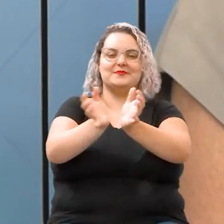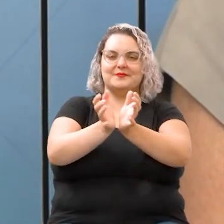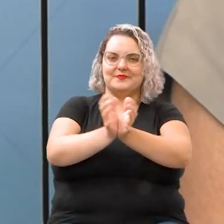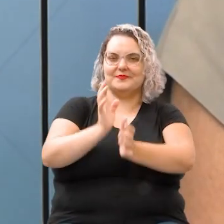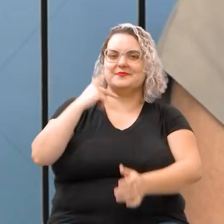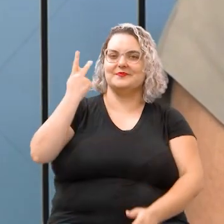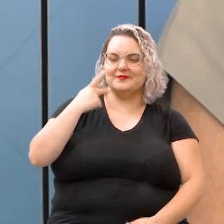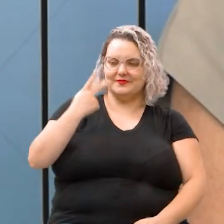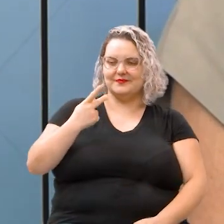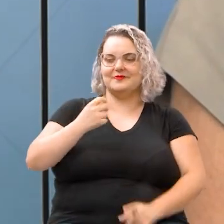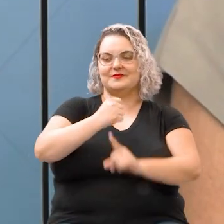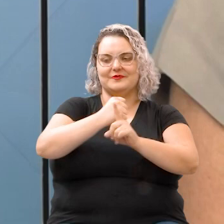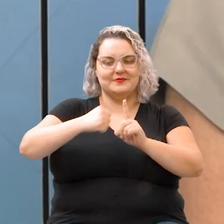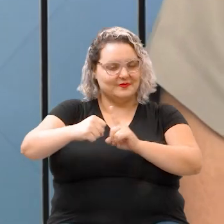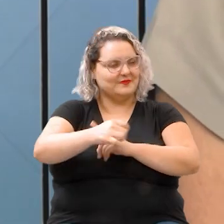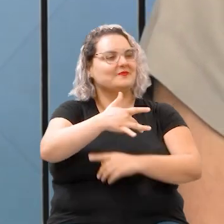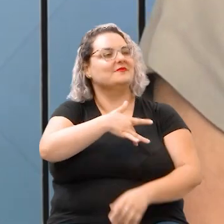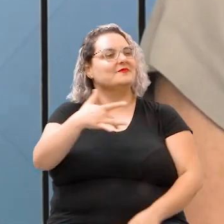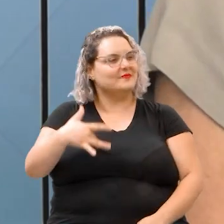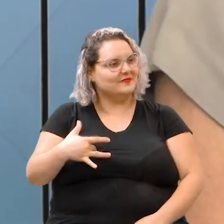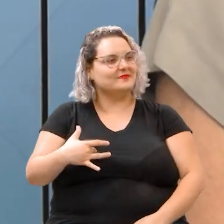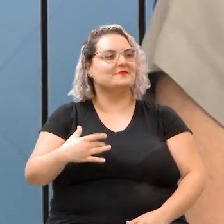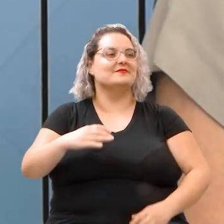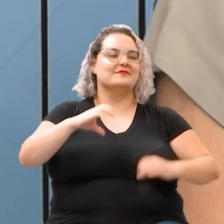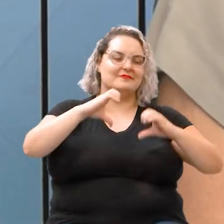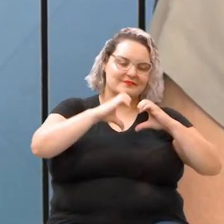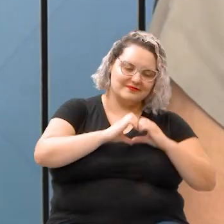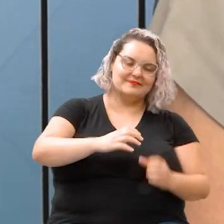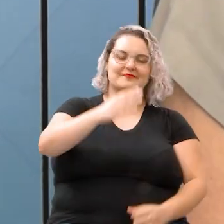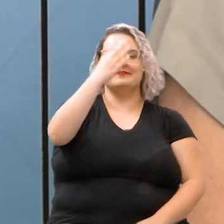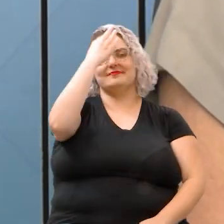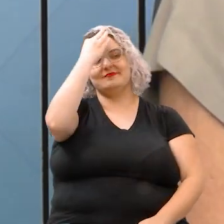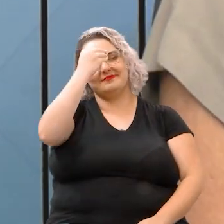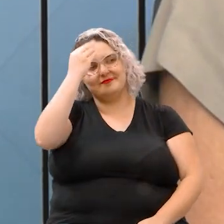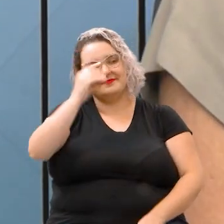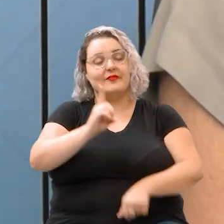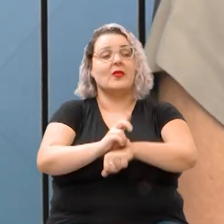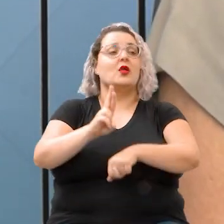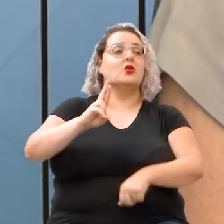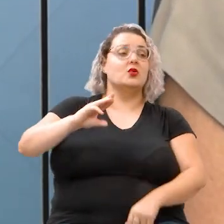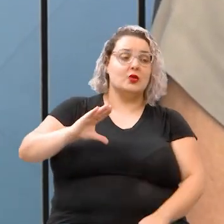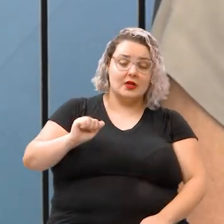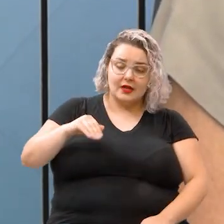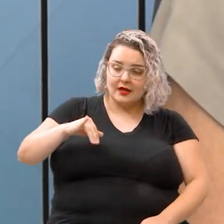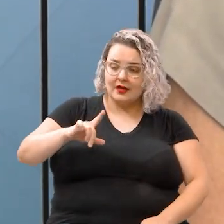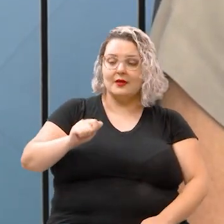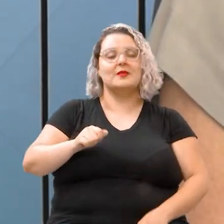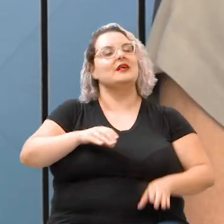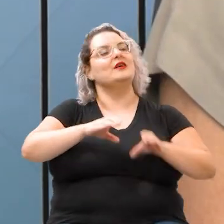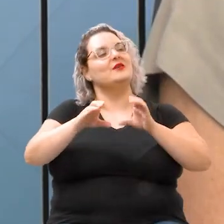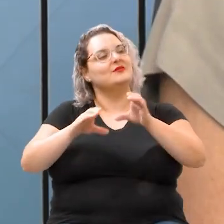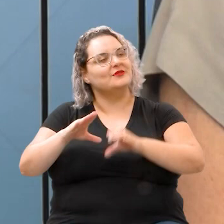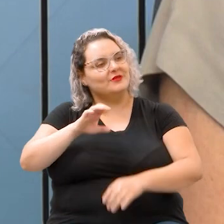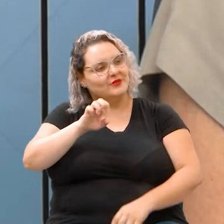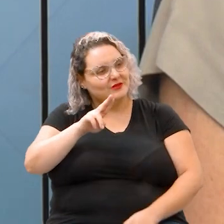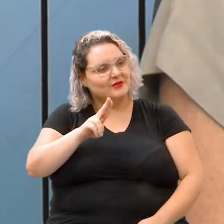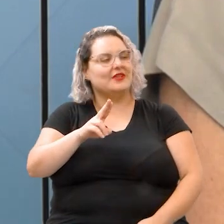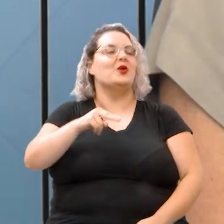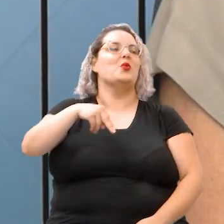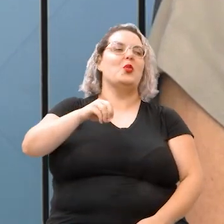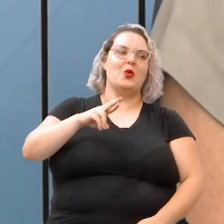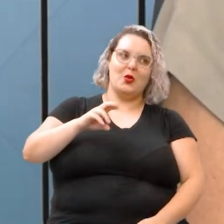de Política Social e Saúde, querido Jair da Farmácia, a doutora Camila, coordenadora do CEL Noroeste, que